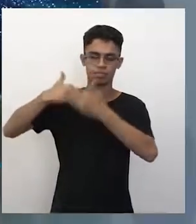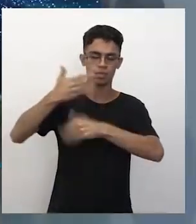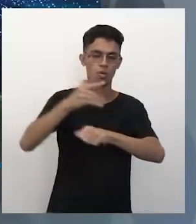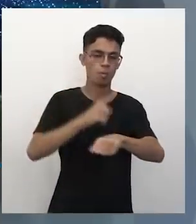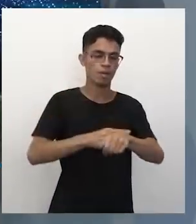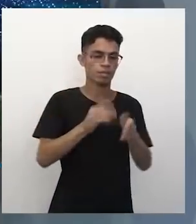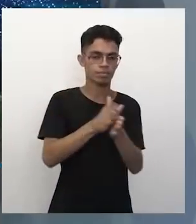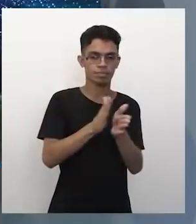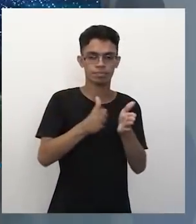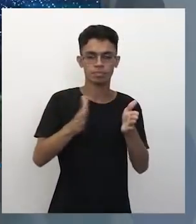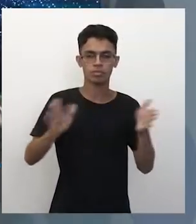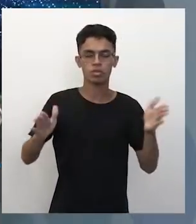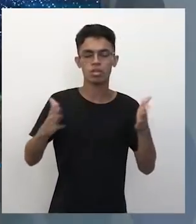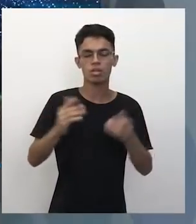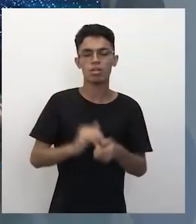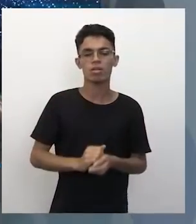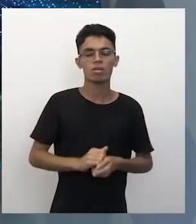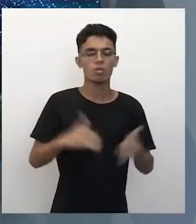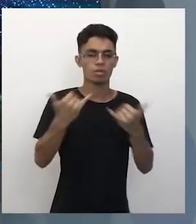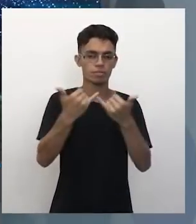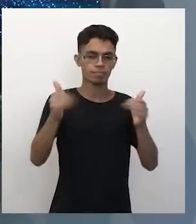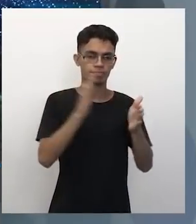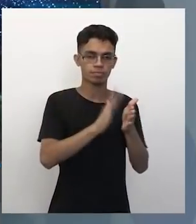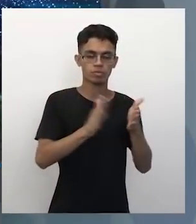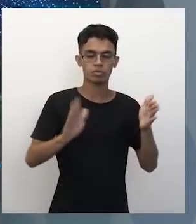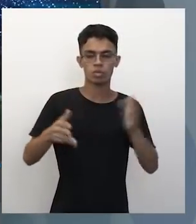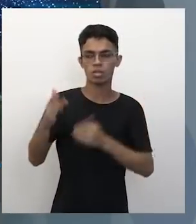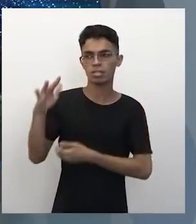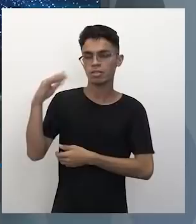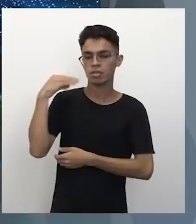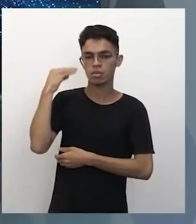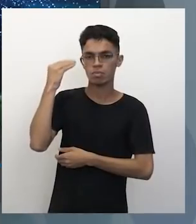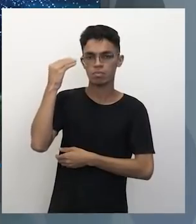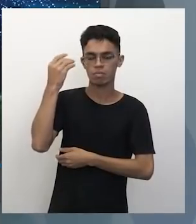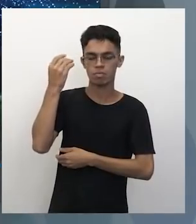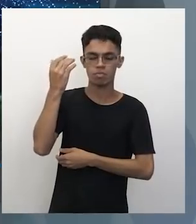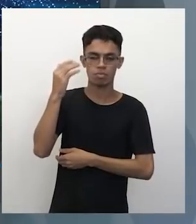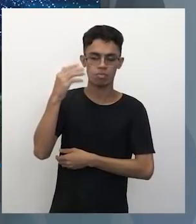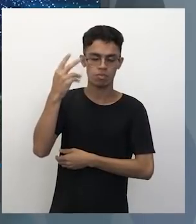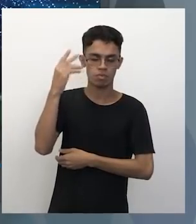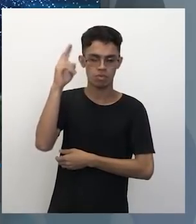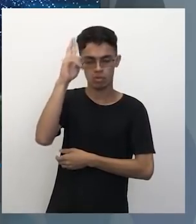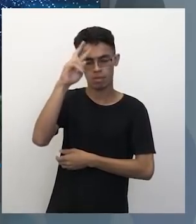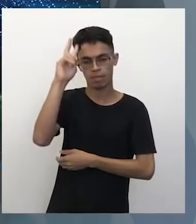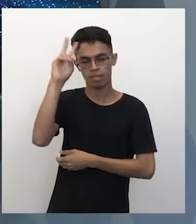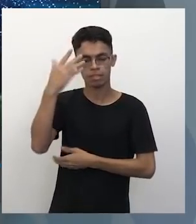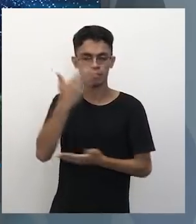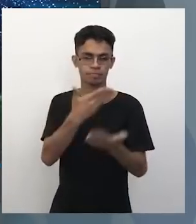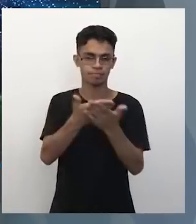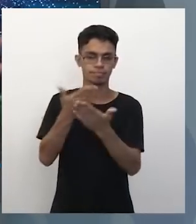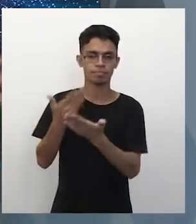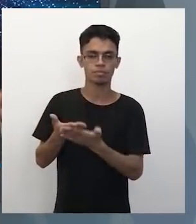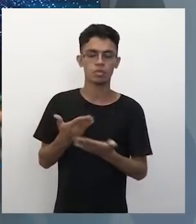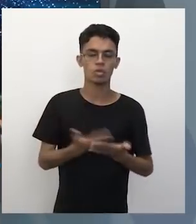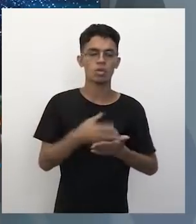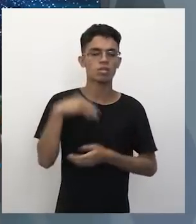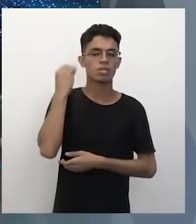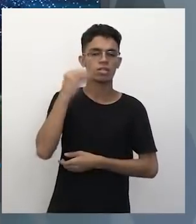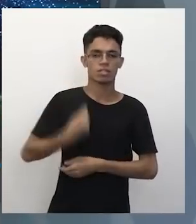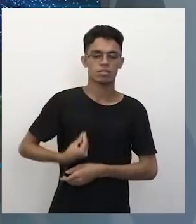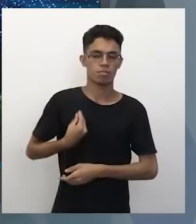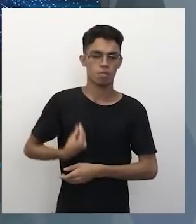Então, esse tempo histórico é o tempo que o historiador utiliza para estudar a experiência humana na